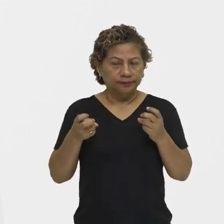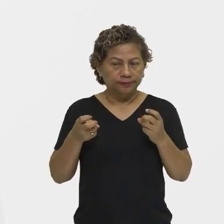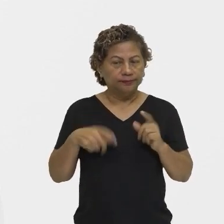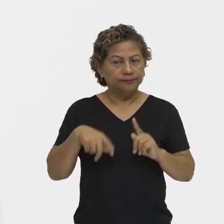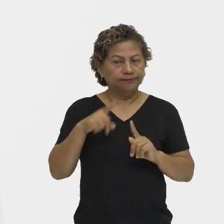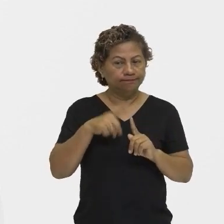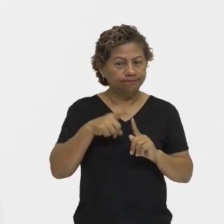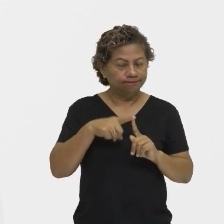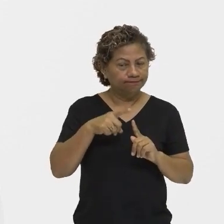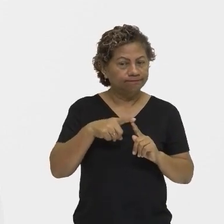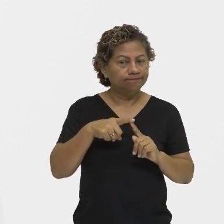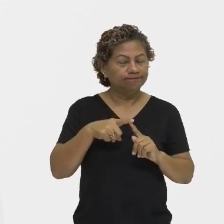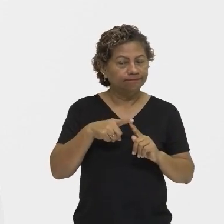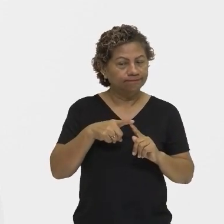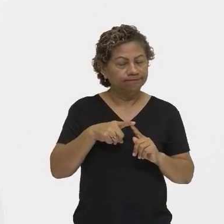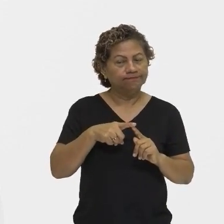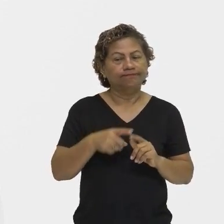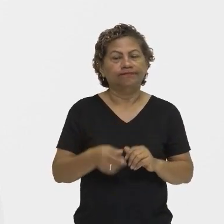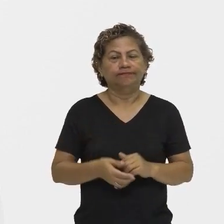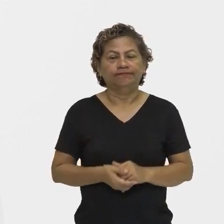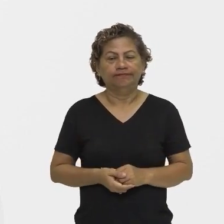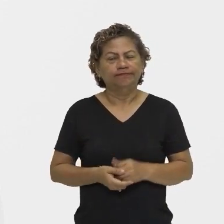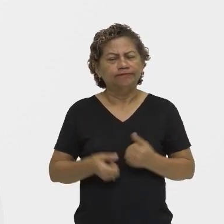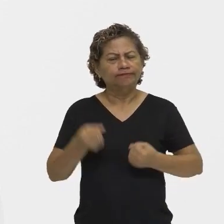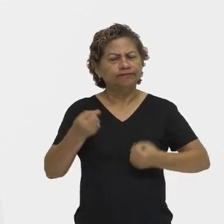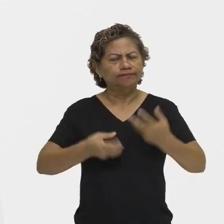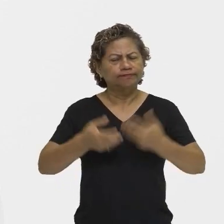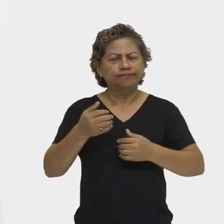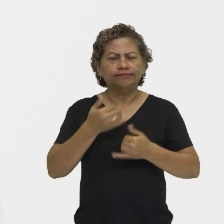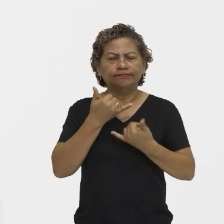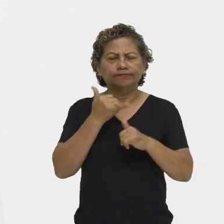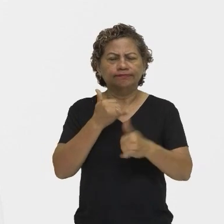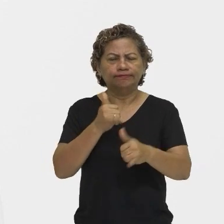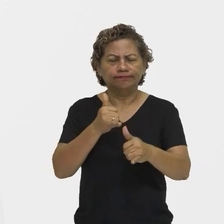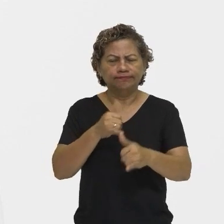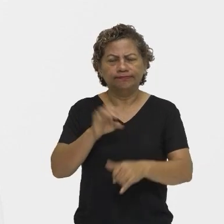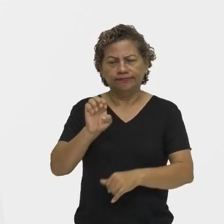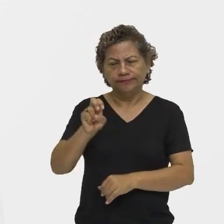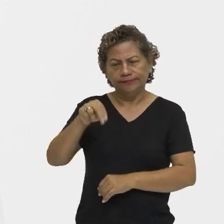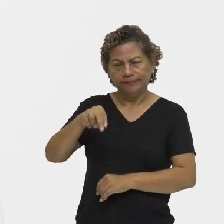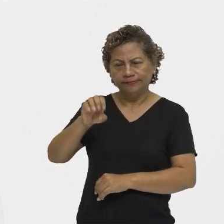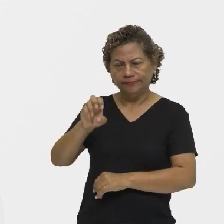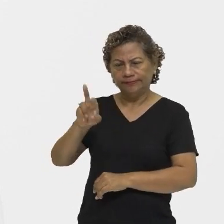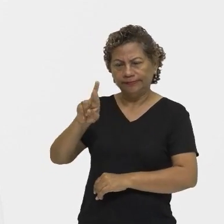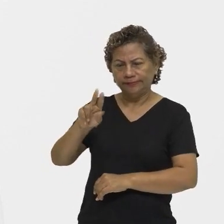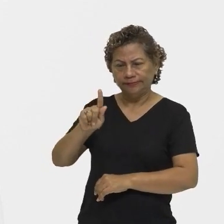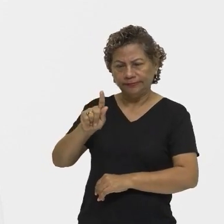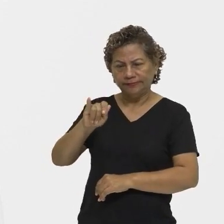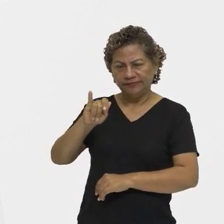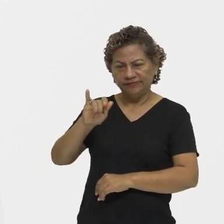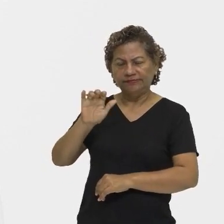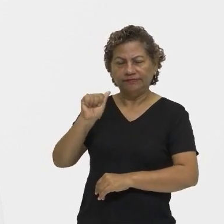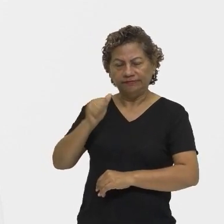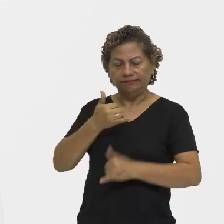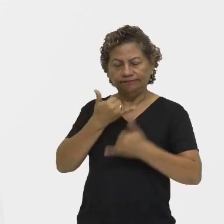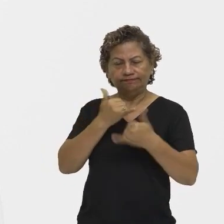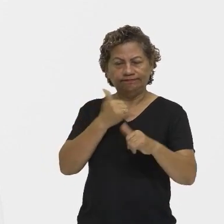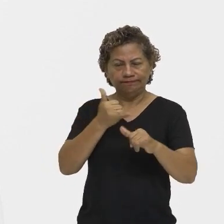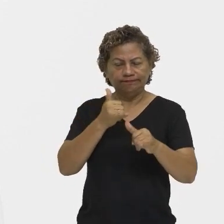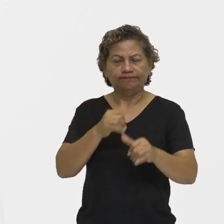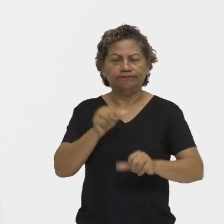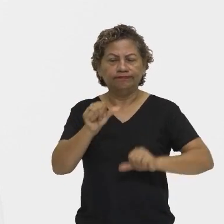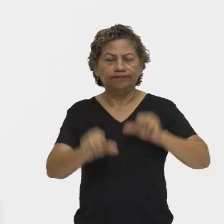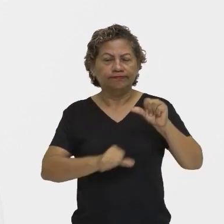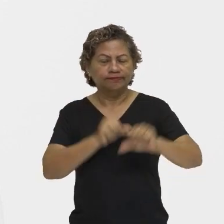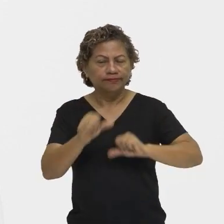né? A gente falou aqui no princípio da conservação de energia, que ela só pode ser transformada de uma forma para outra. Então